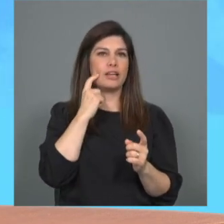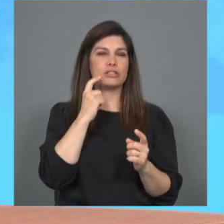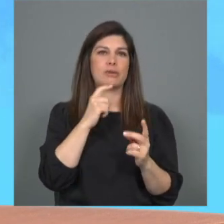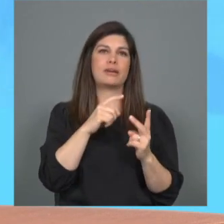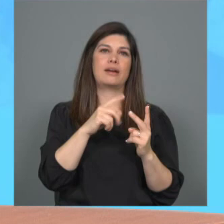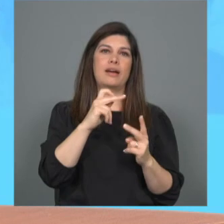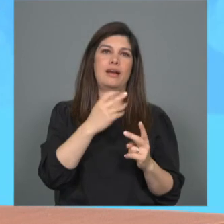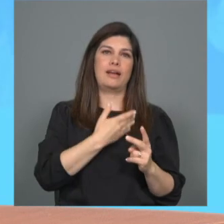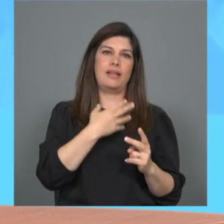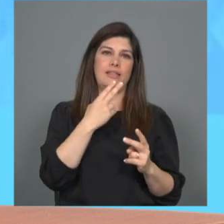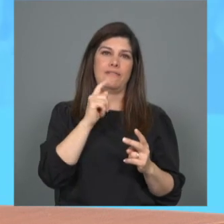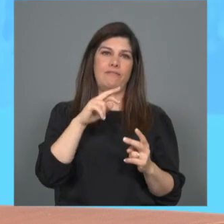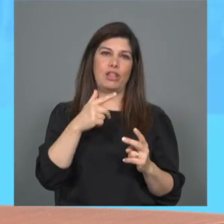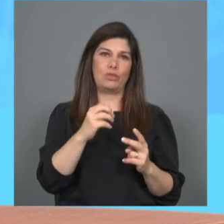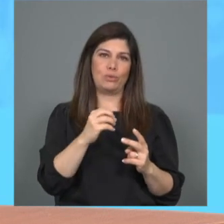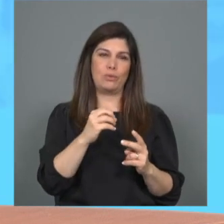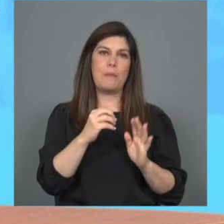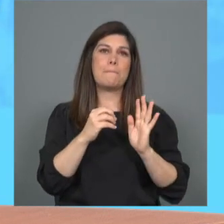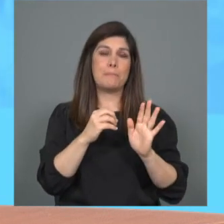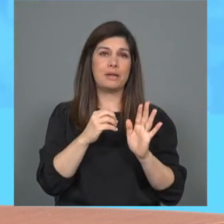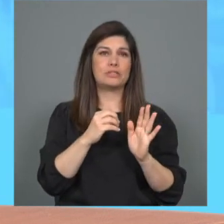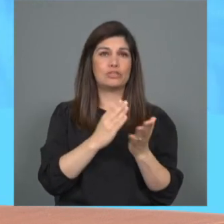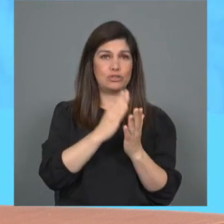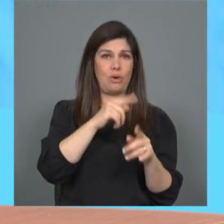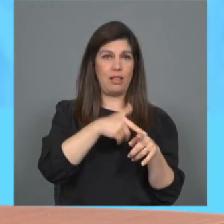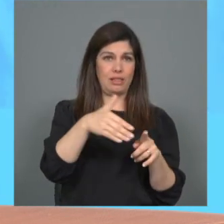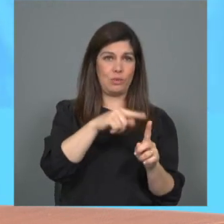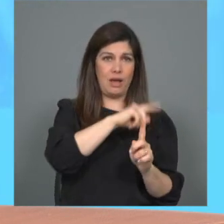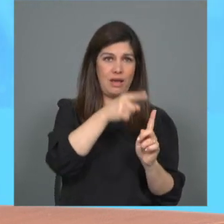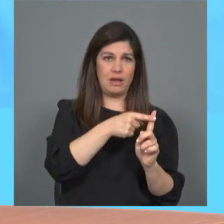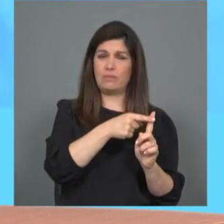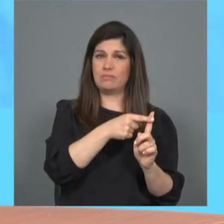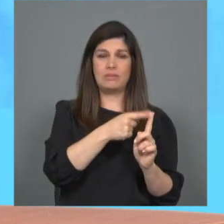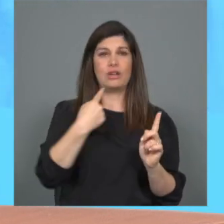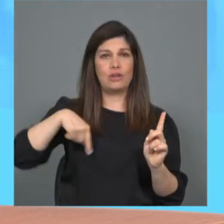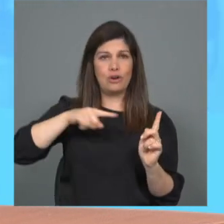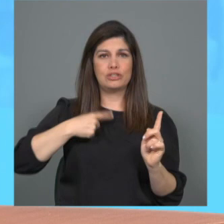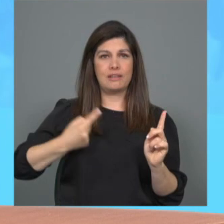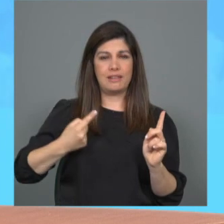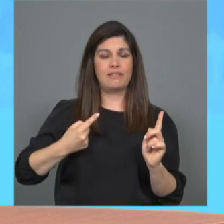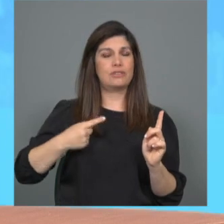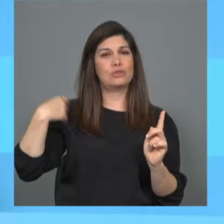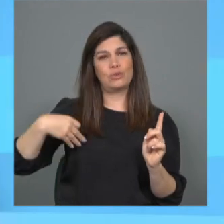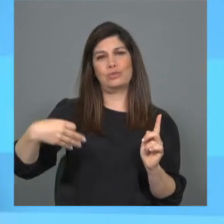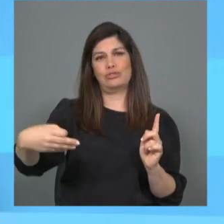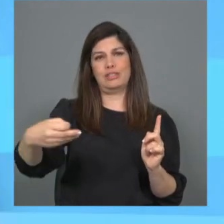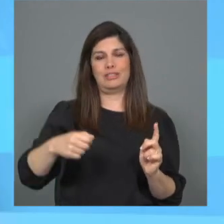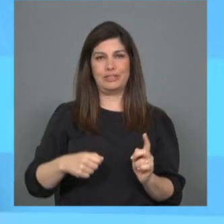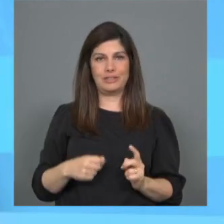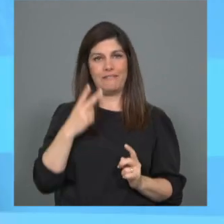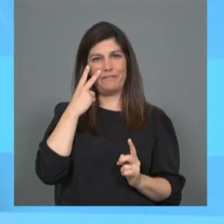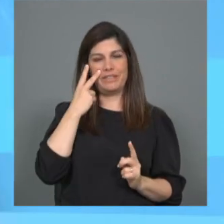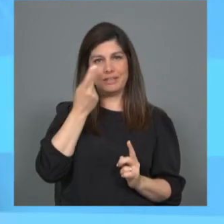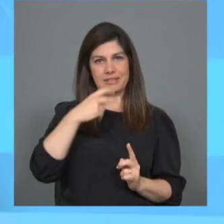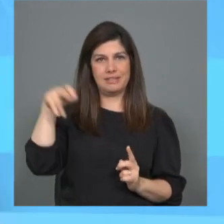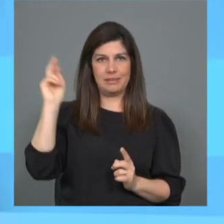esta vigilância, como estávamos a dizer, é para ser vida todos os dias e toda a vida, não é? E se o propósito for